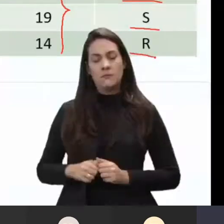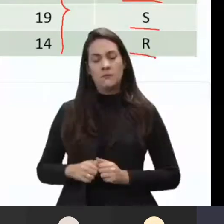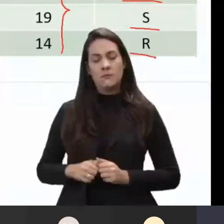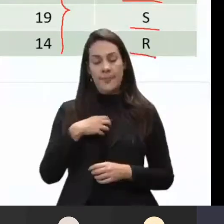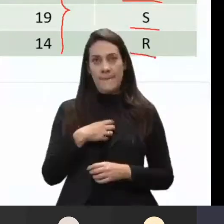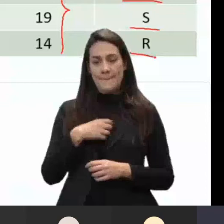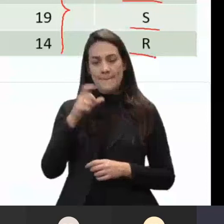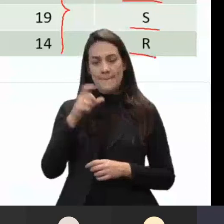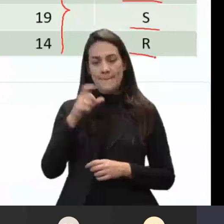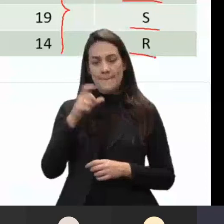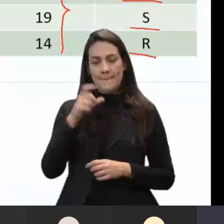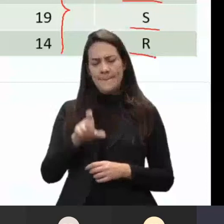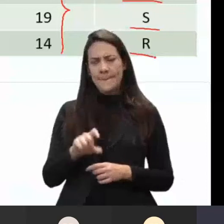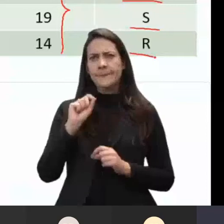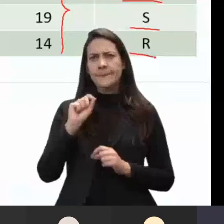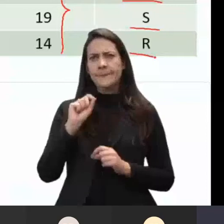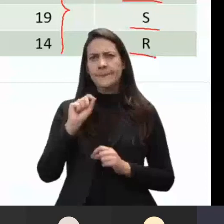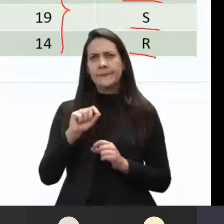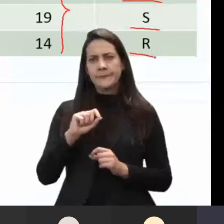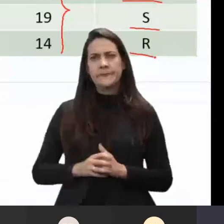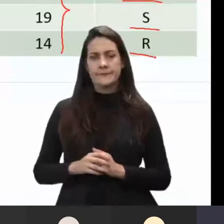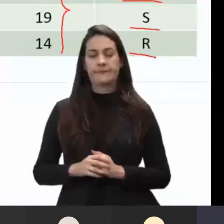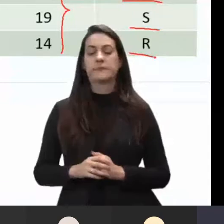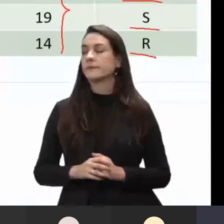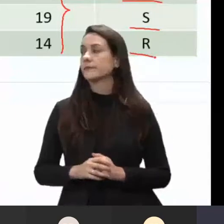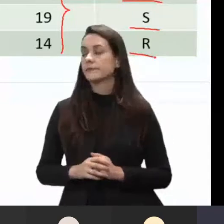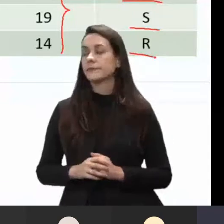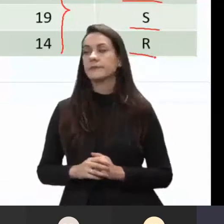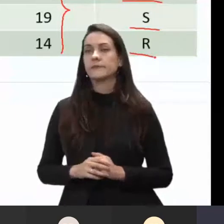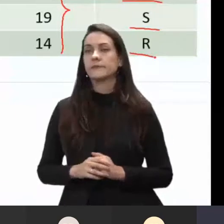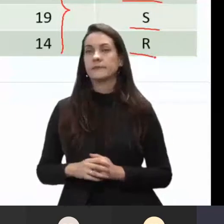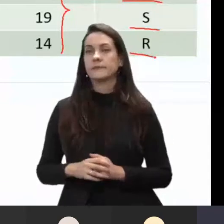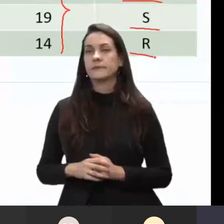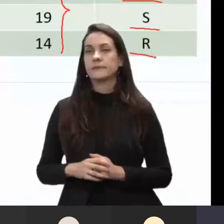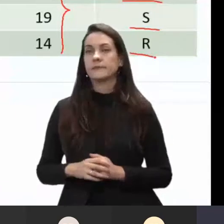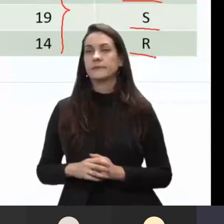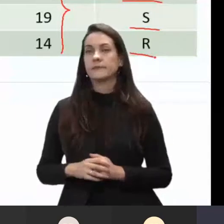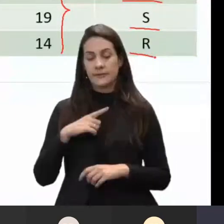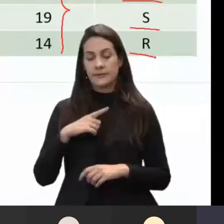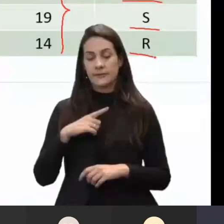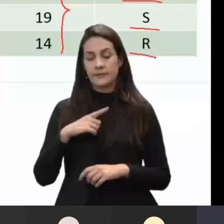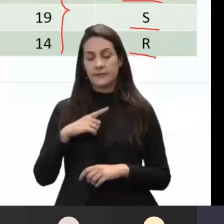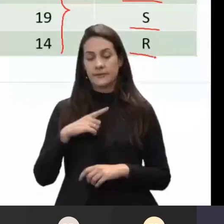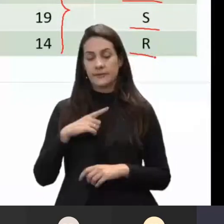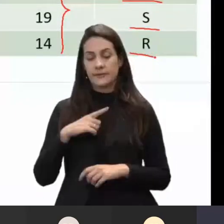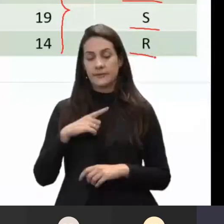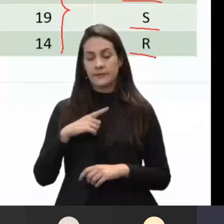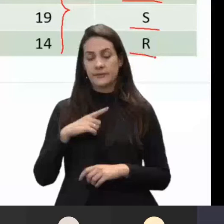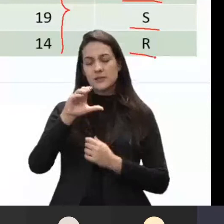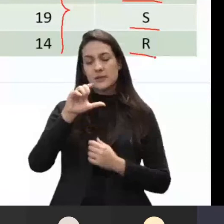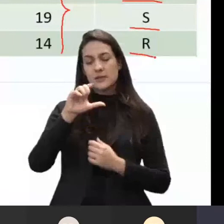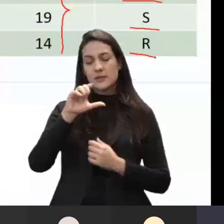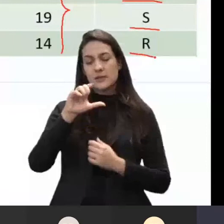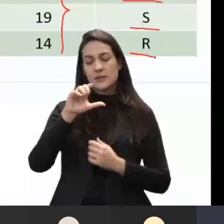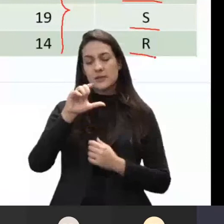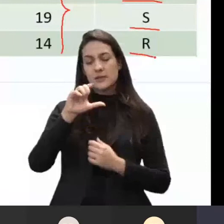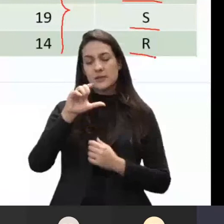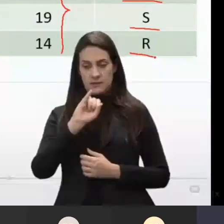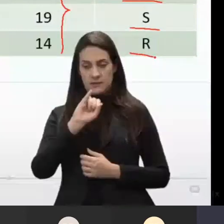Quem é que nos mostra esse halo? É um comitê internacional, o CLSI. O CLSI ele vai nos mostrar